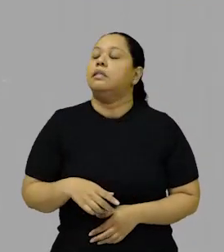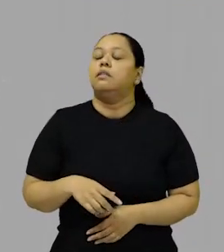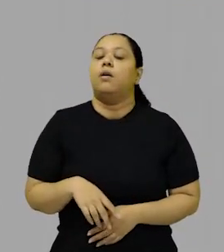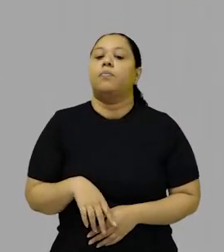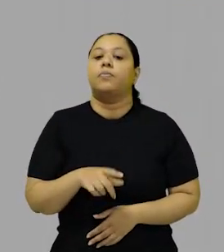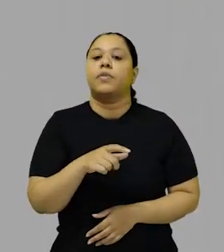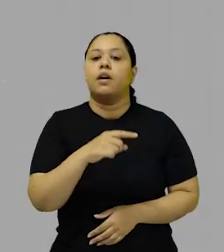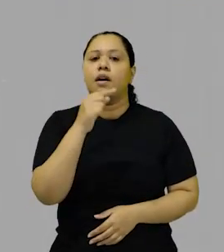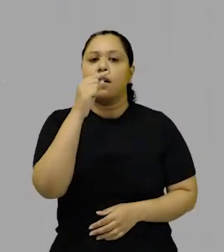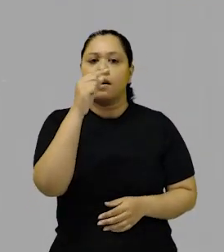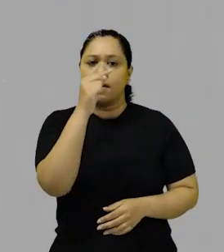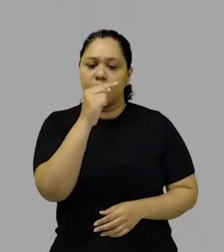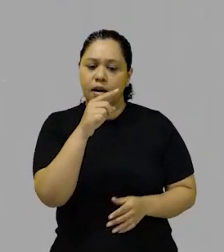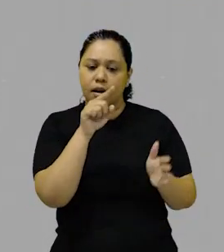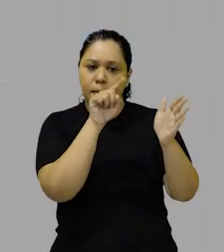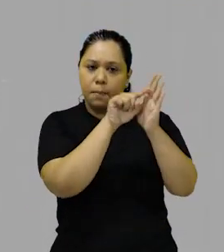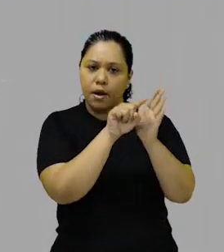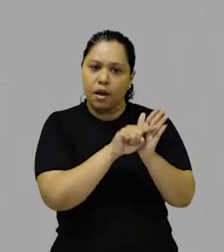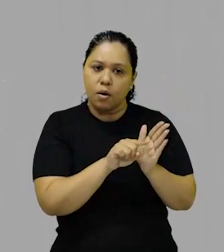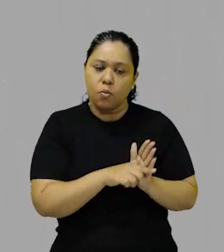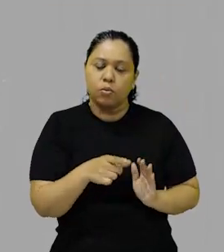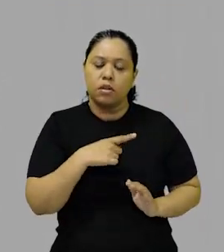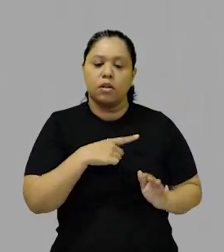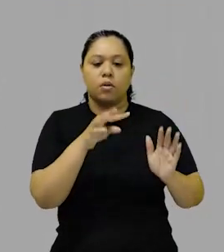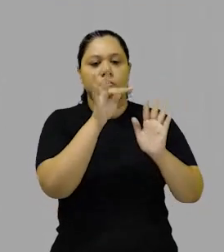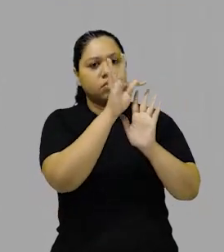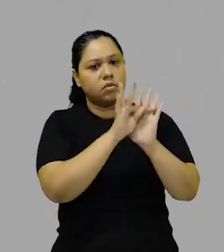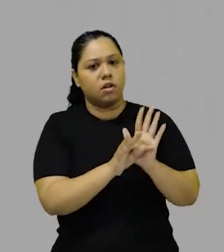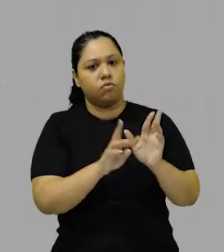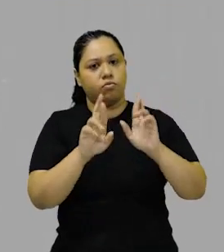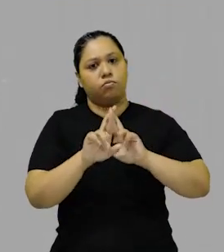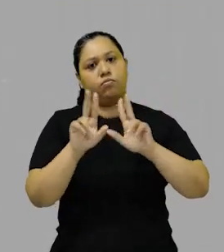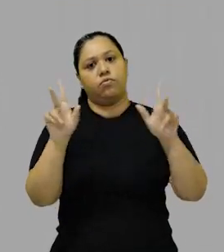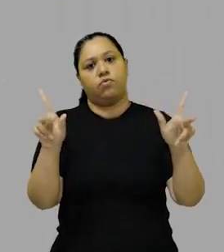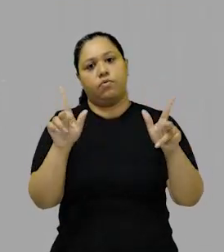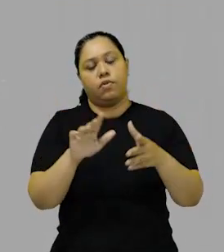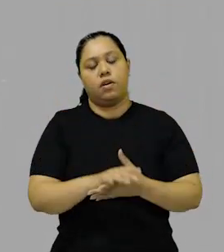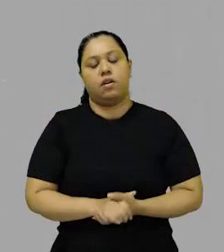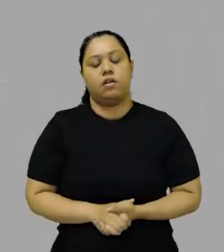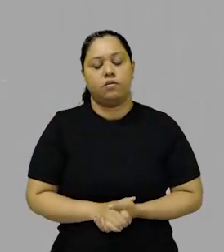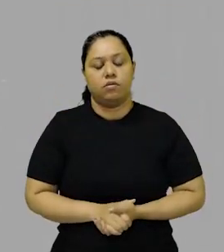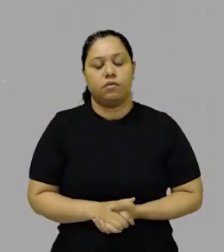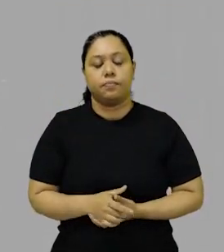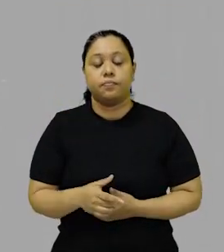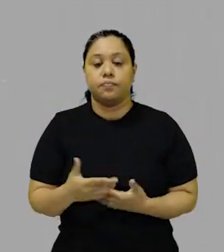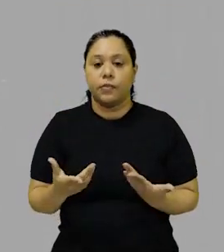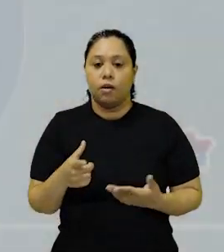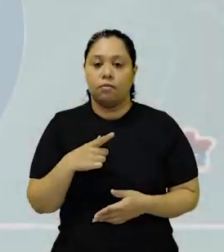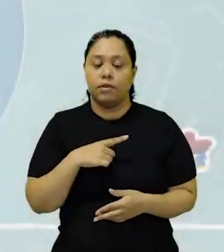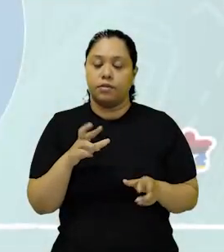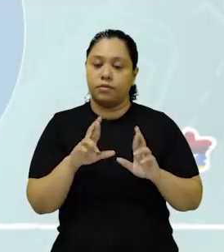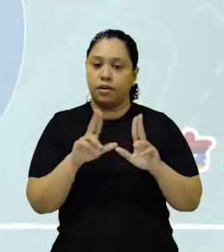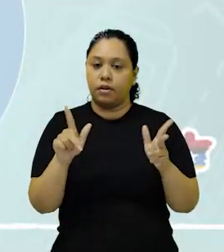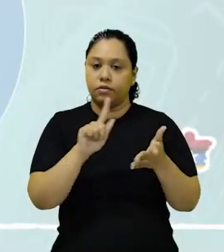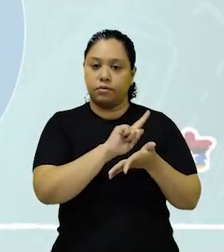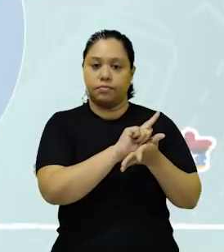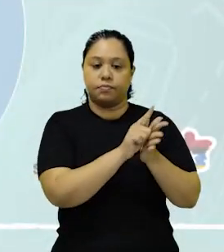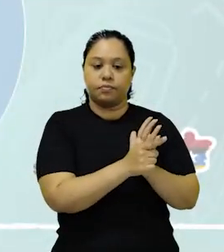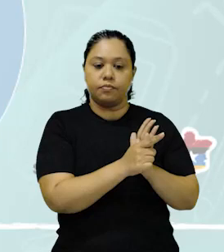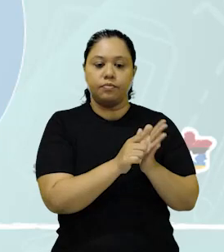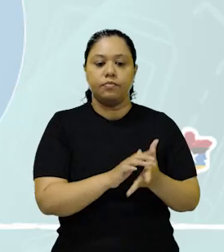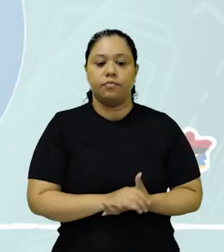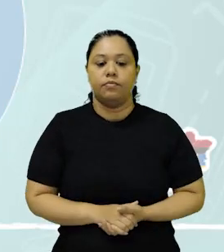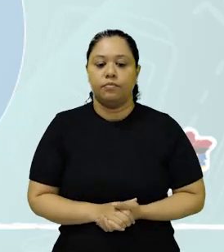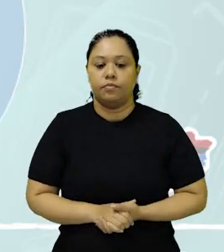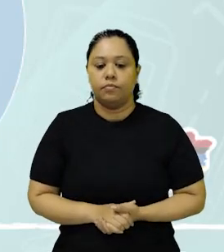Cada questão é baseada em um texto diferente, e aí você tem diferentes gêneros a partir dos textos. Bom,